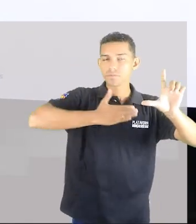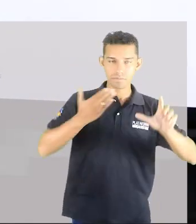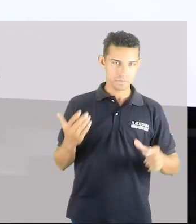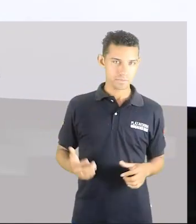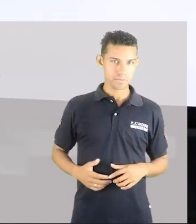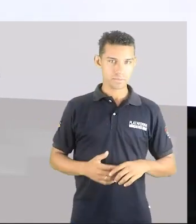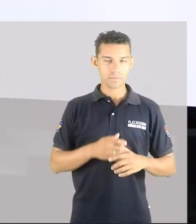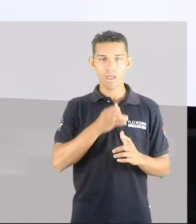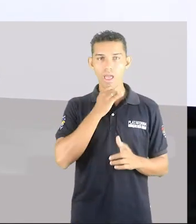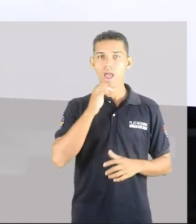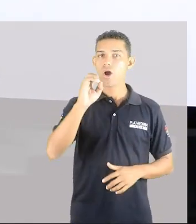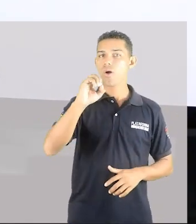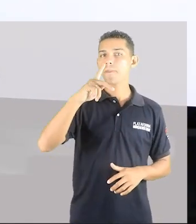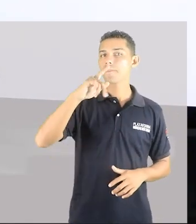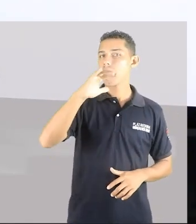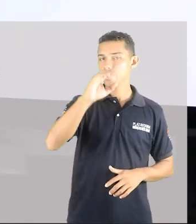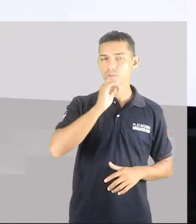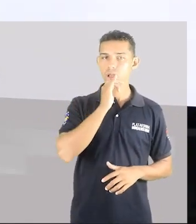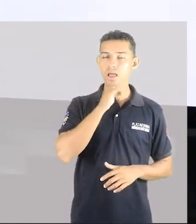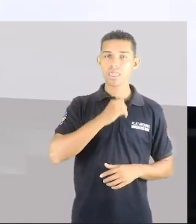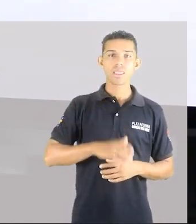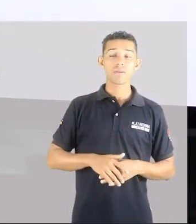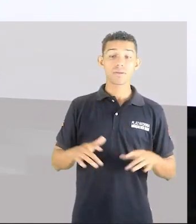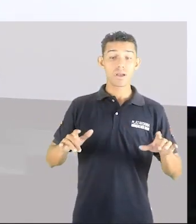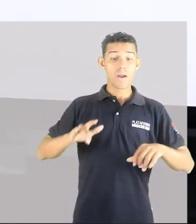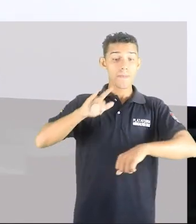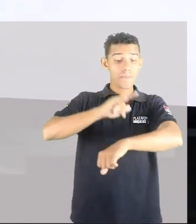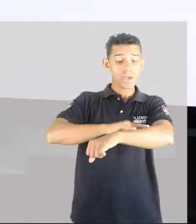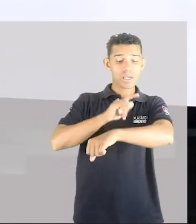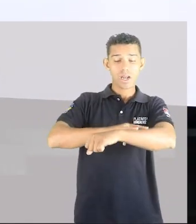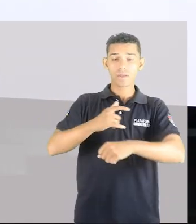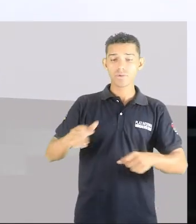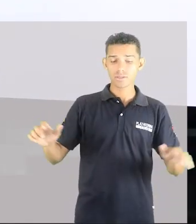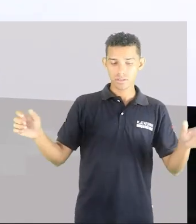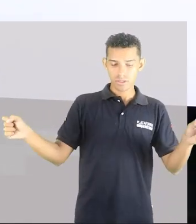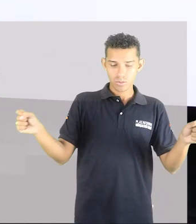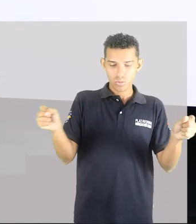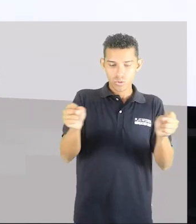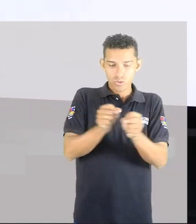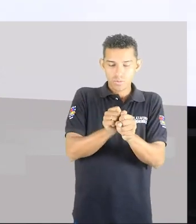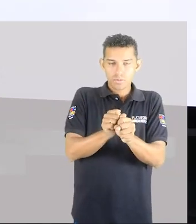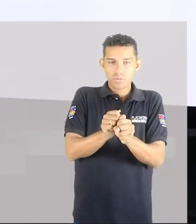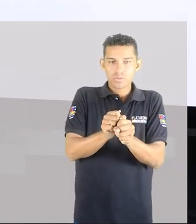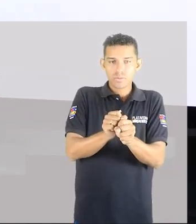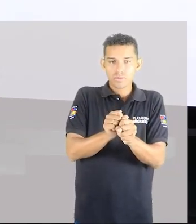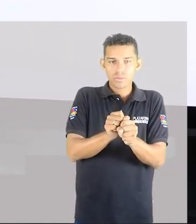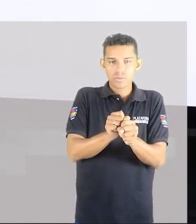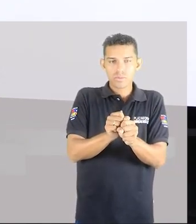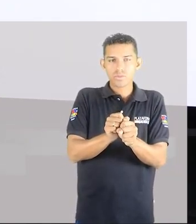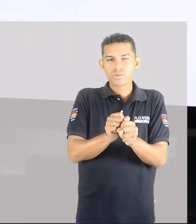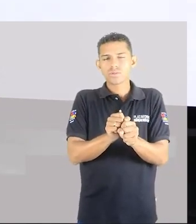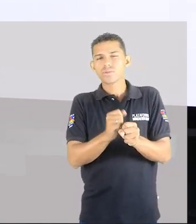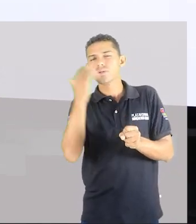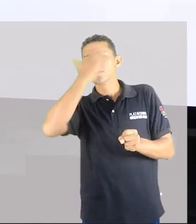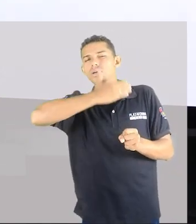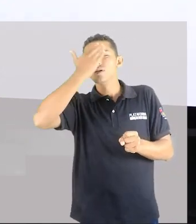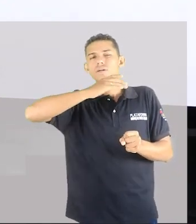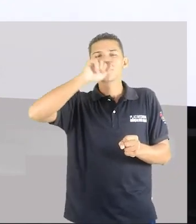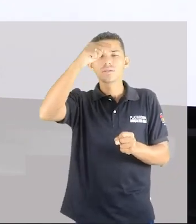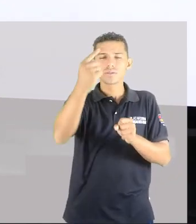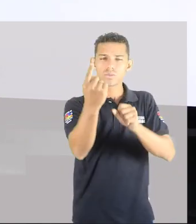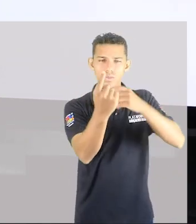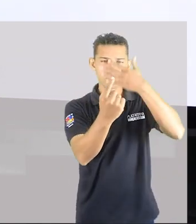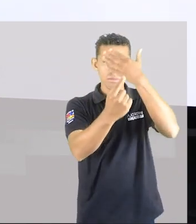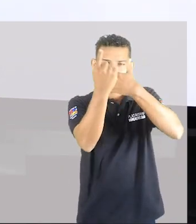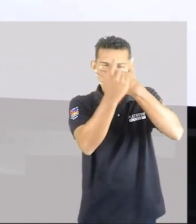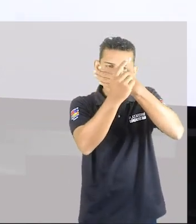No banheiro, por exemplo, às vezes você tem um box. Tu chega no banheiro, tu não consegue identificar quem está lá dentro, mas tu sabe que tem alguém